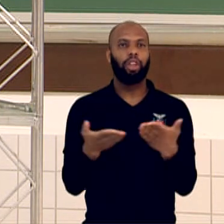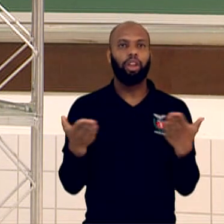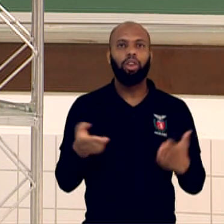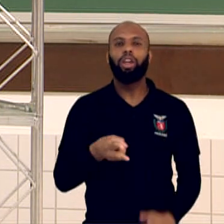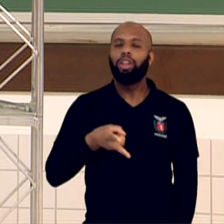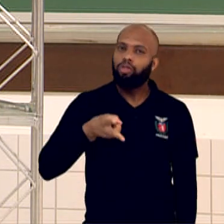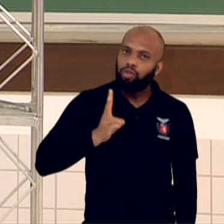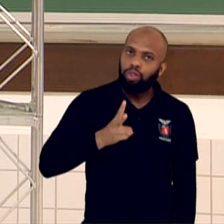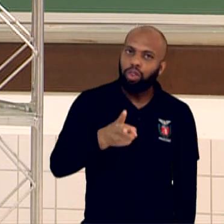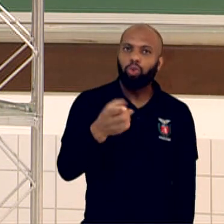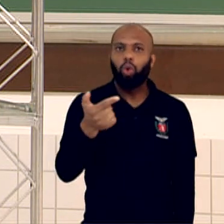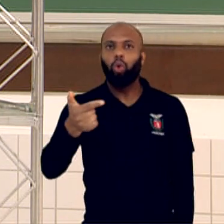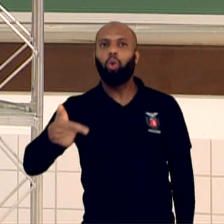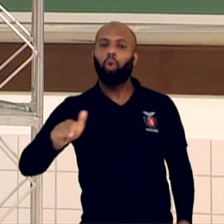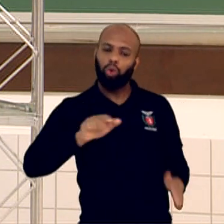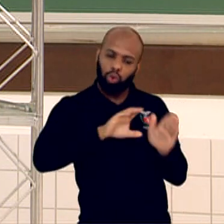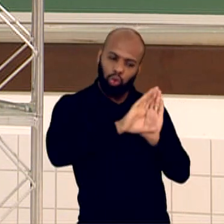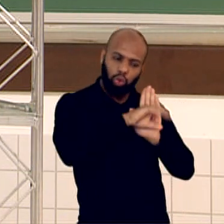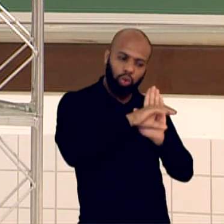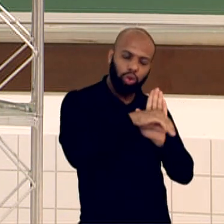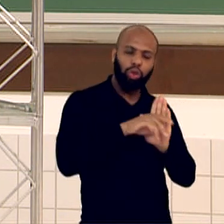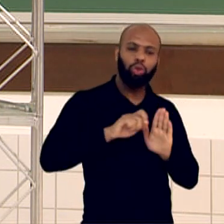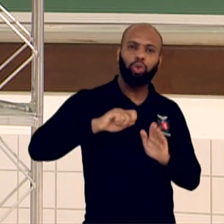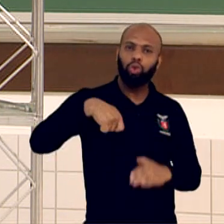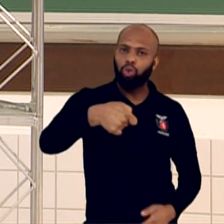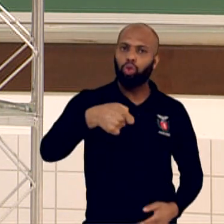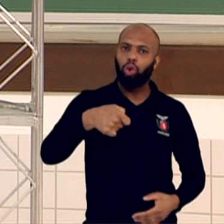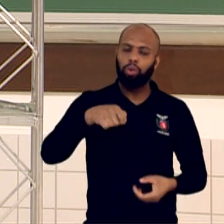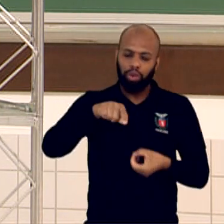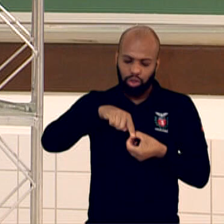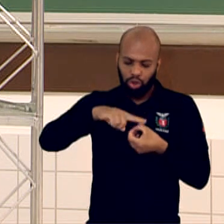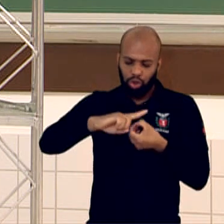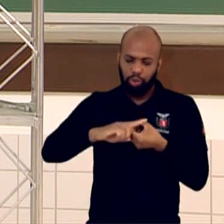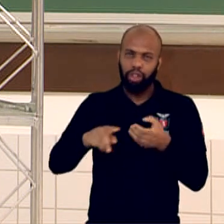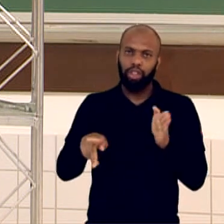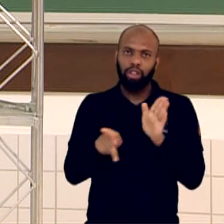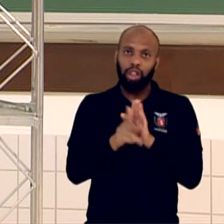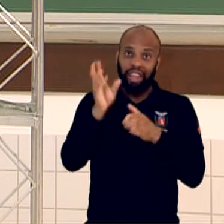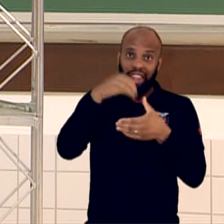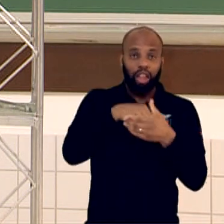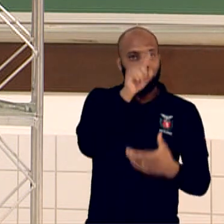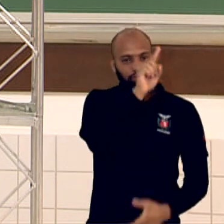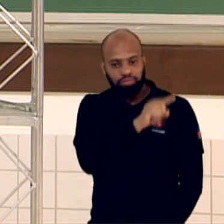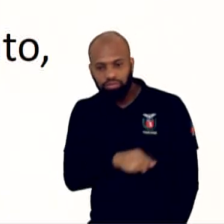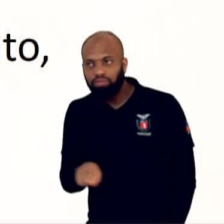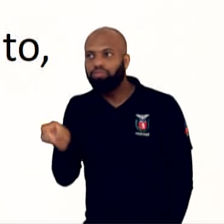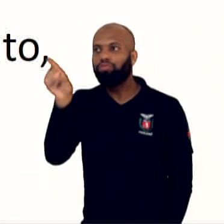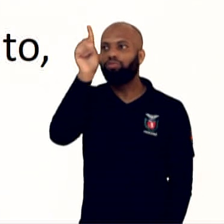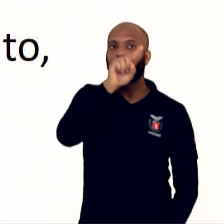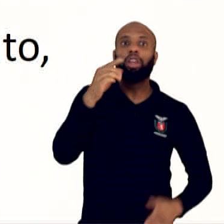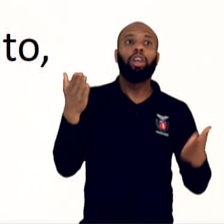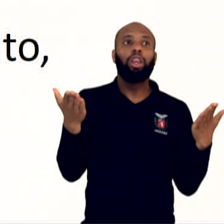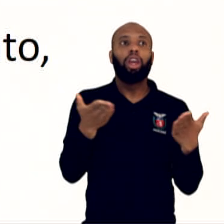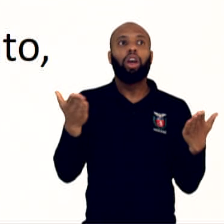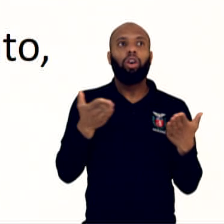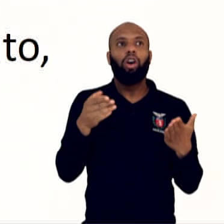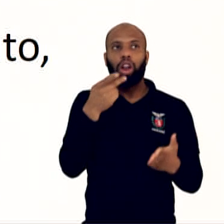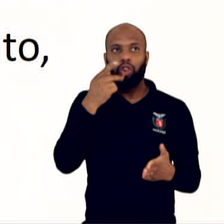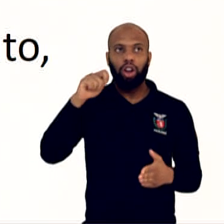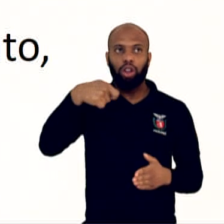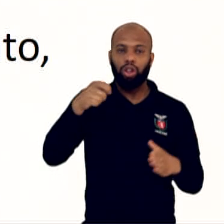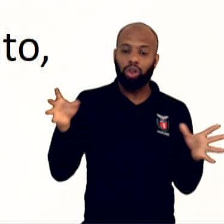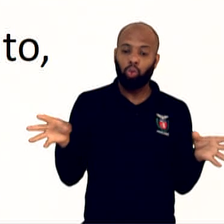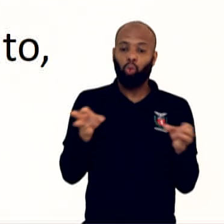continuidade, né, com mais um conceito aqui de trigonometria na circunferência, nós vamos falar um pouquinho sobre redução